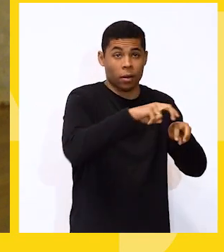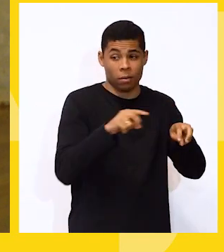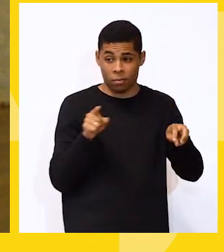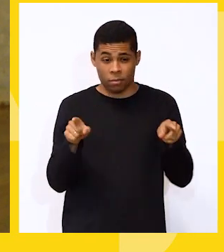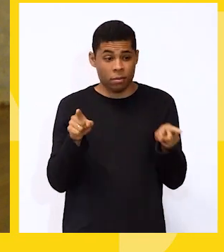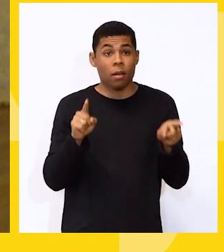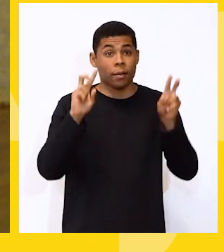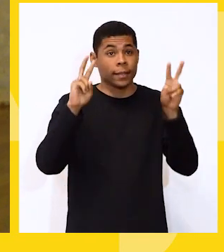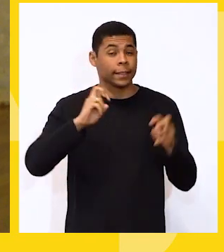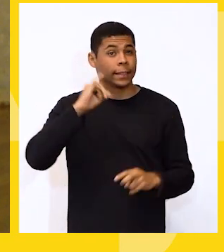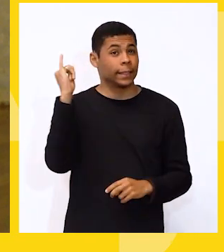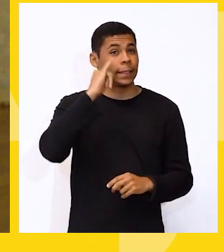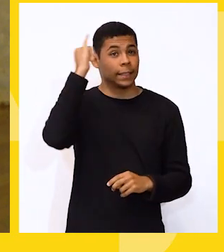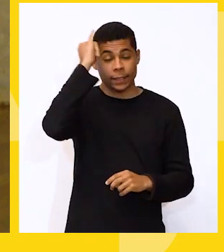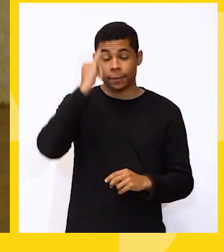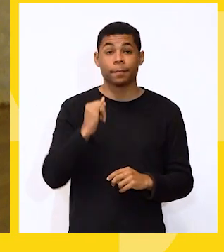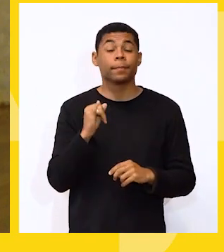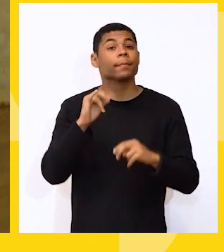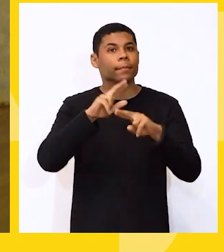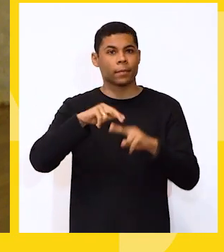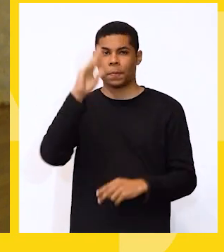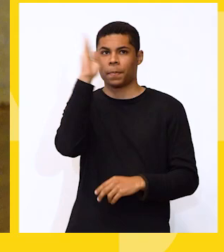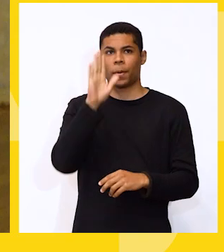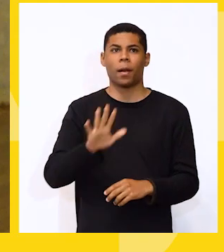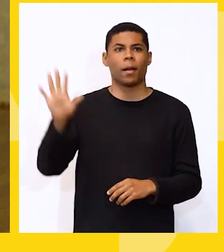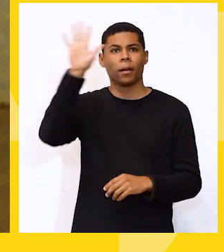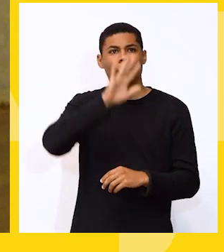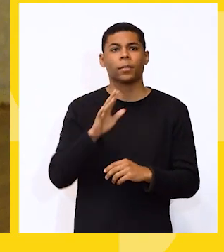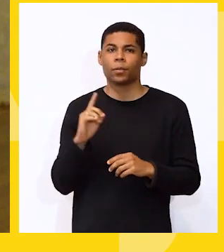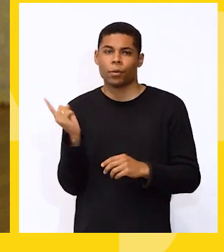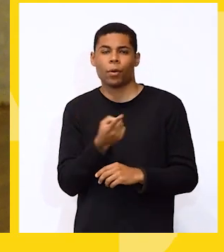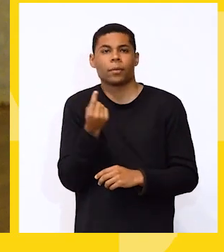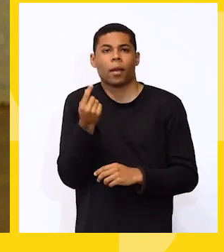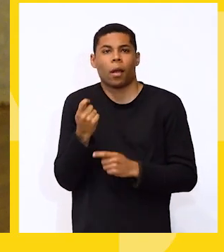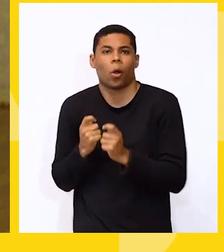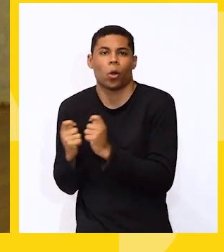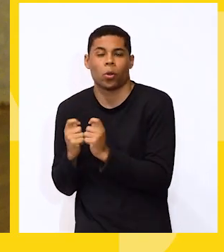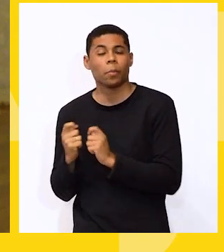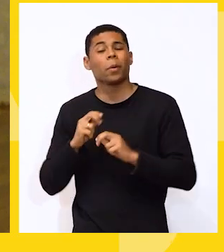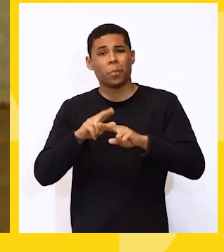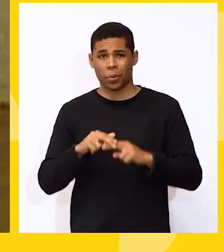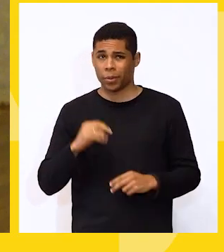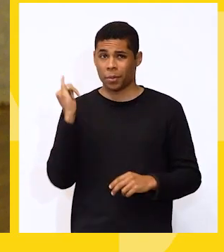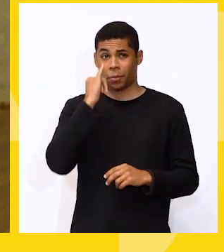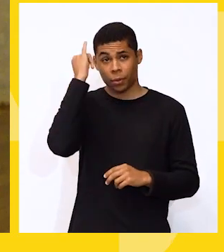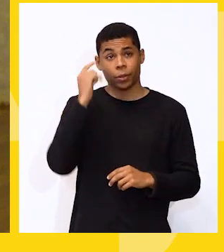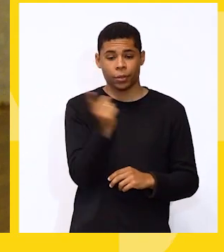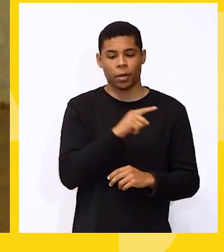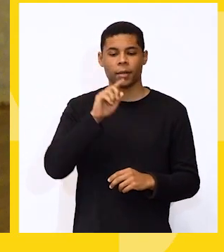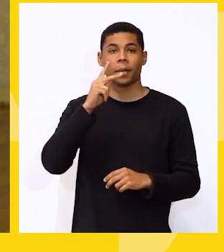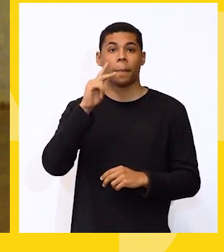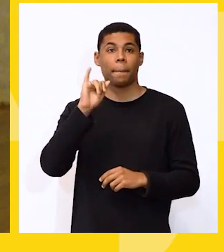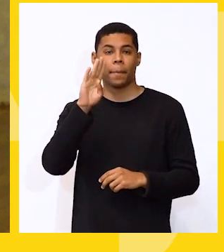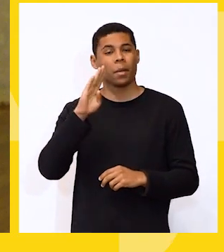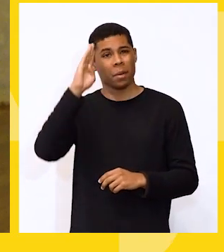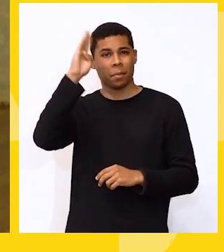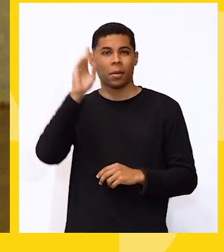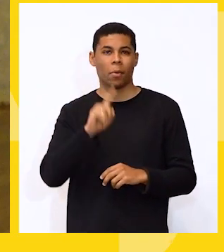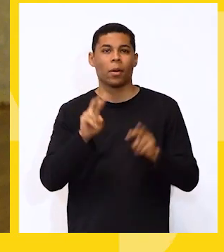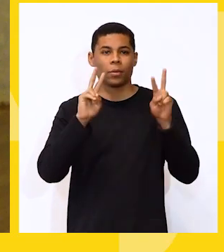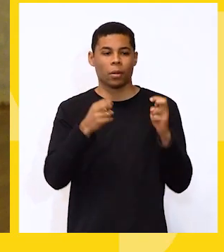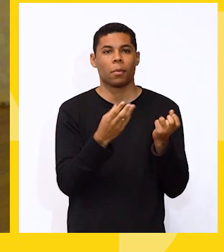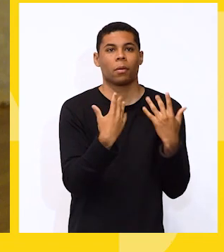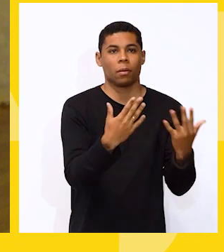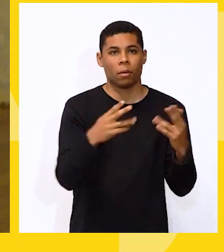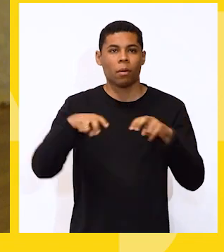relevante quando se trata de brasilgônia de economia do nosso país né Tem uma relevante participação e do nosso PIB e nosso objetivo